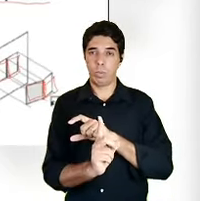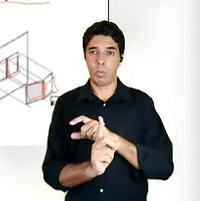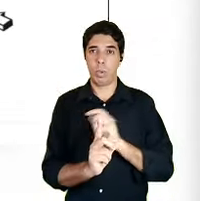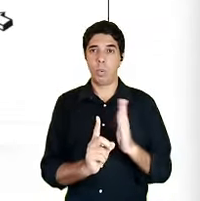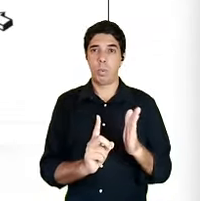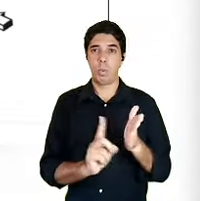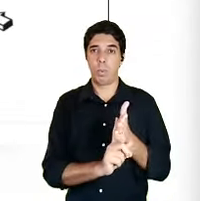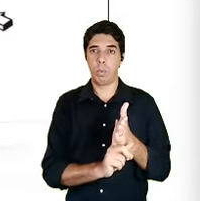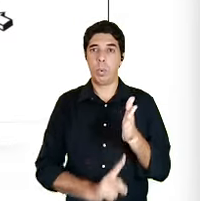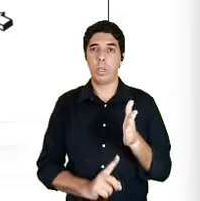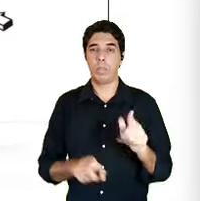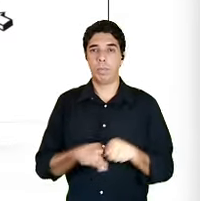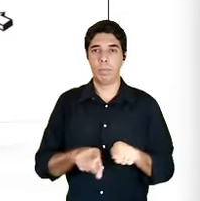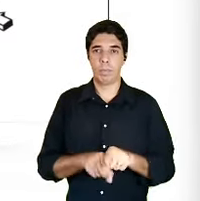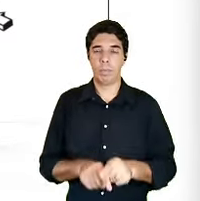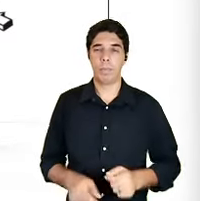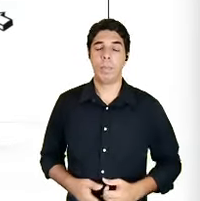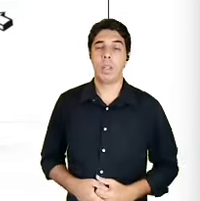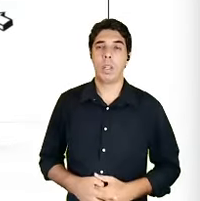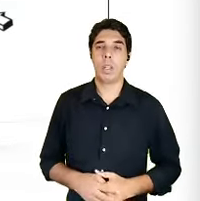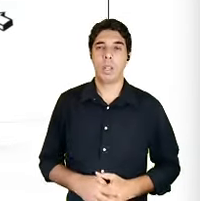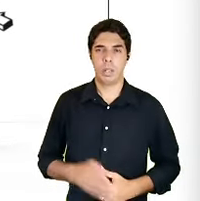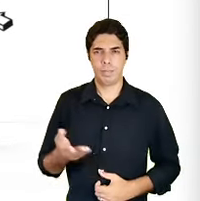aresta. Aqui, pessoal, nessa